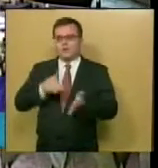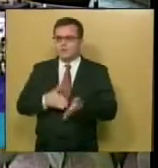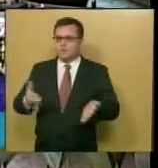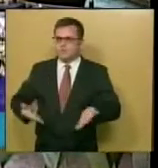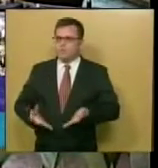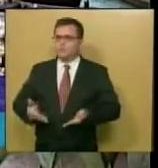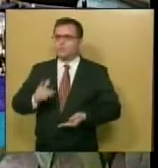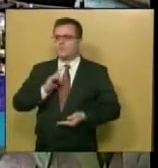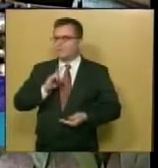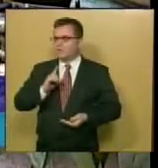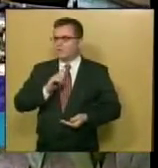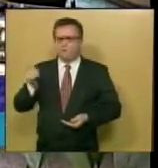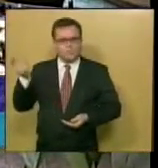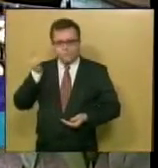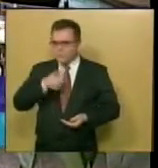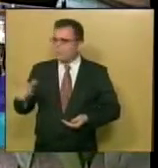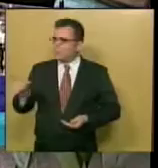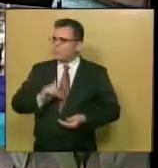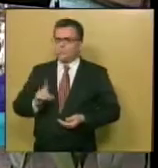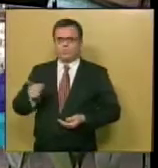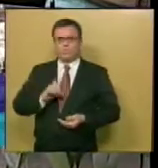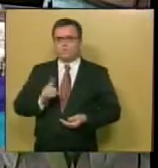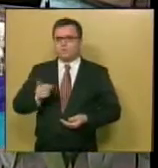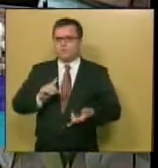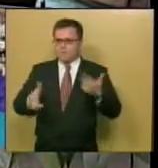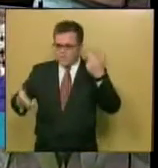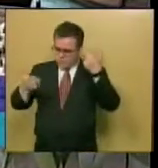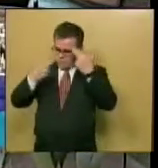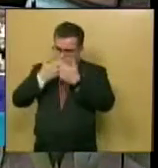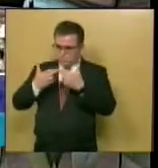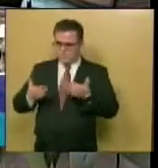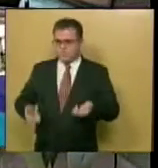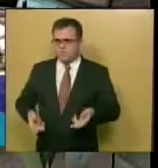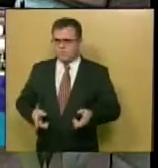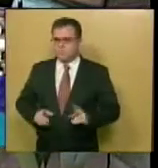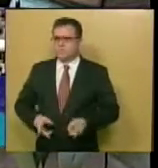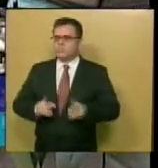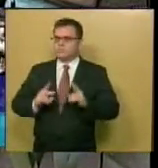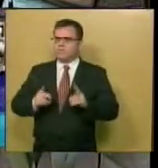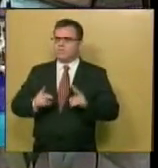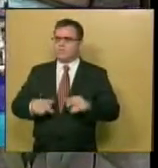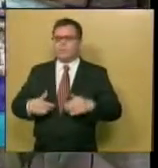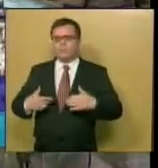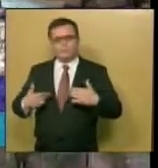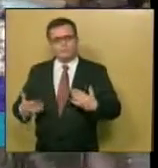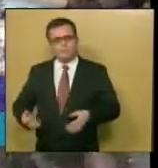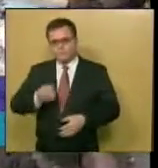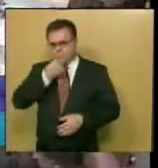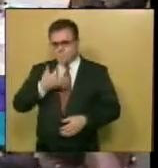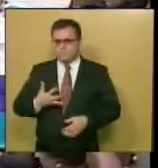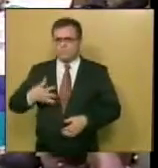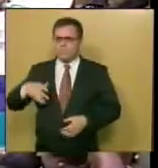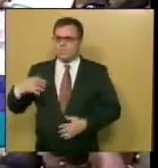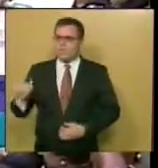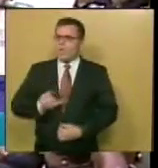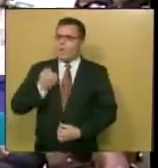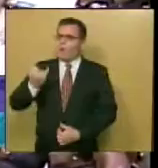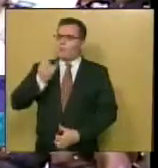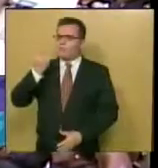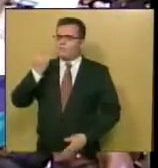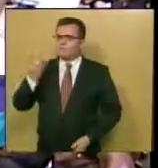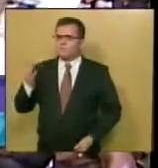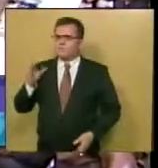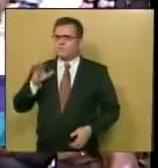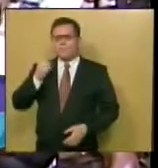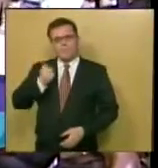não conseguem demover das mentes e corações a sua grandeza e importância para o Estado